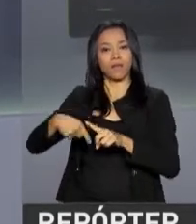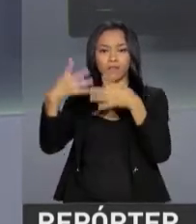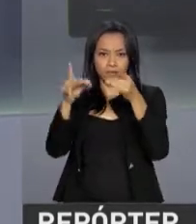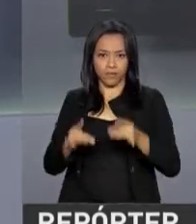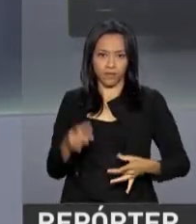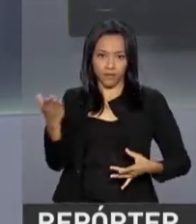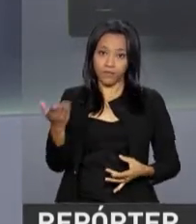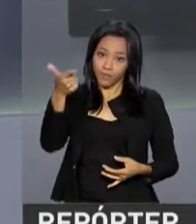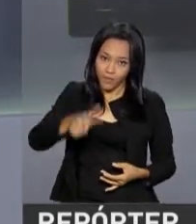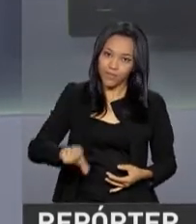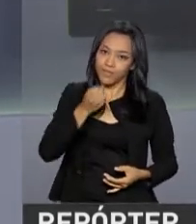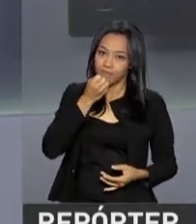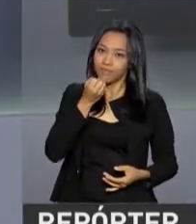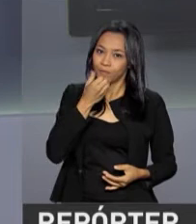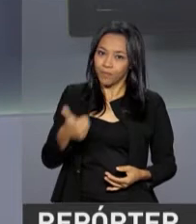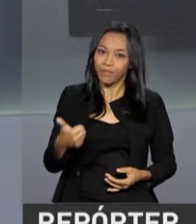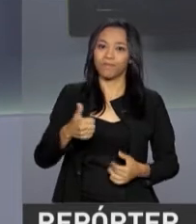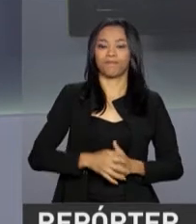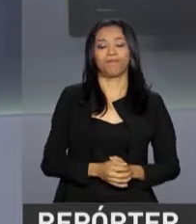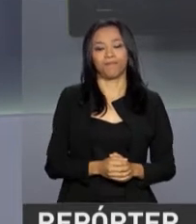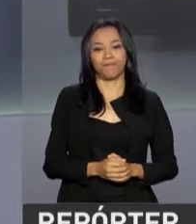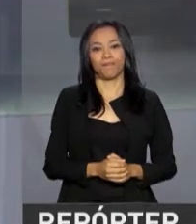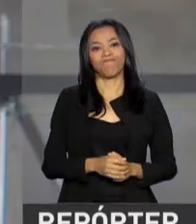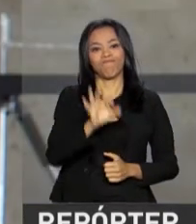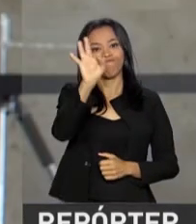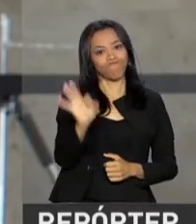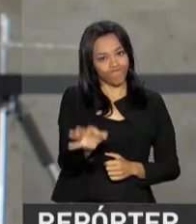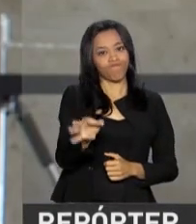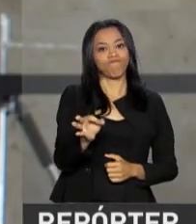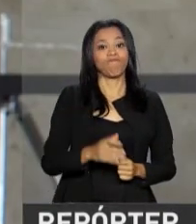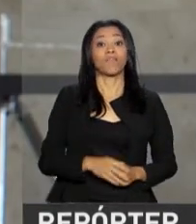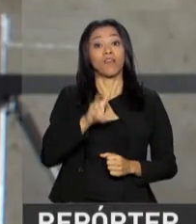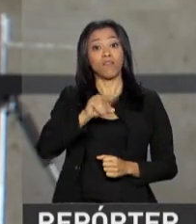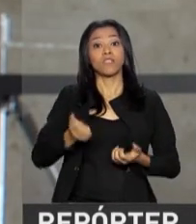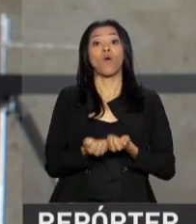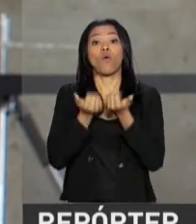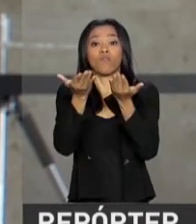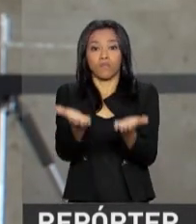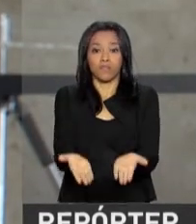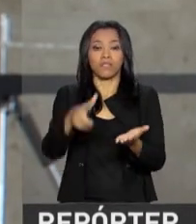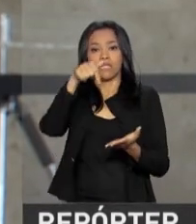para a gente. Olá novamente, Cleide. É isso mesmo, Carol. Serão oferecidas